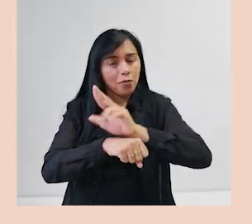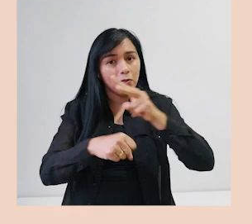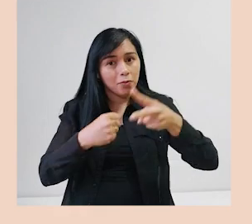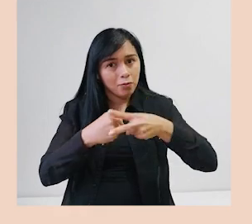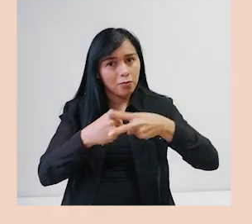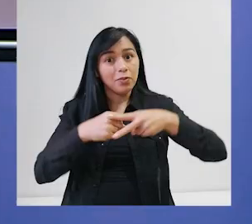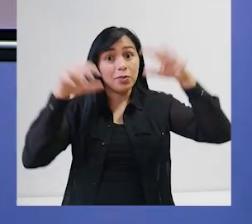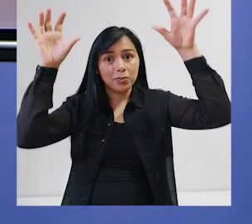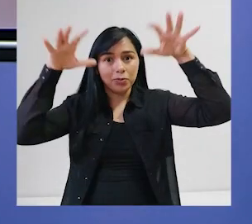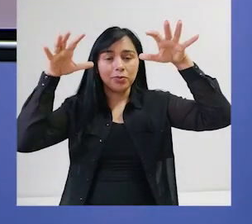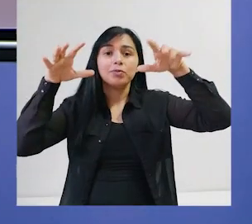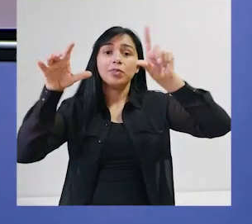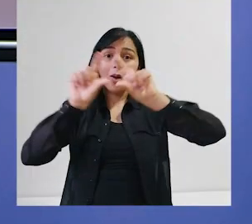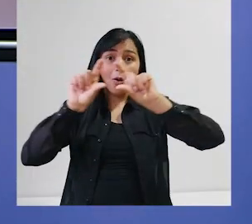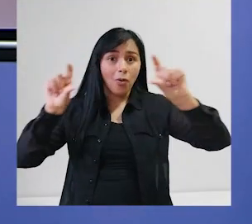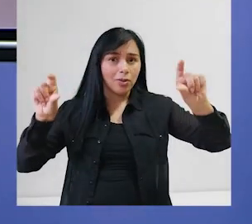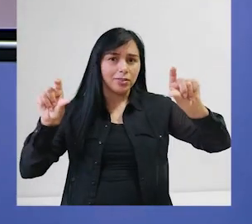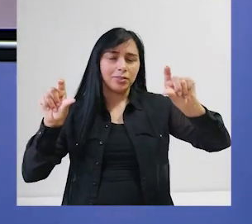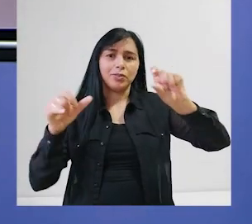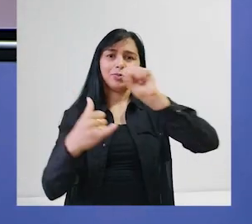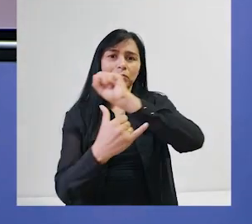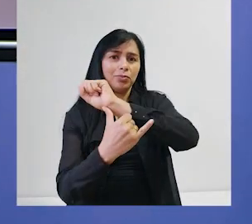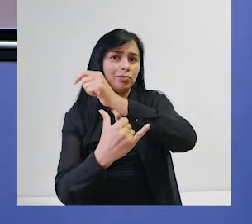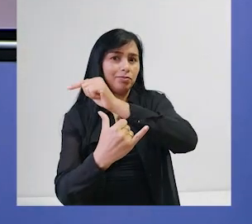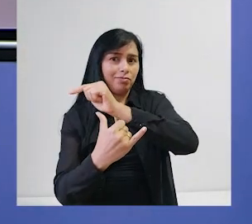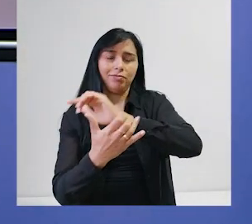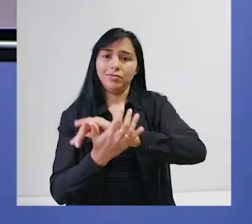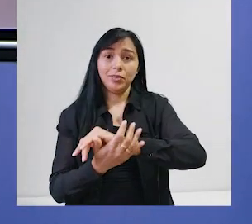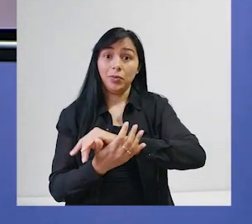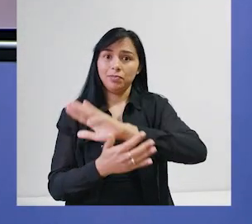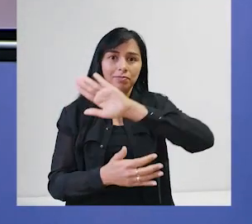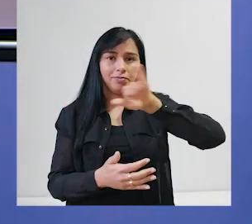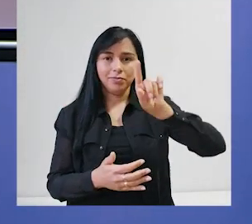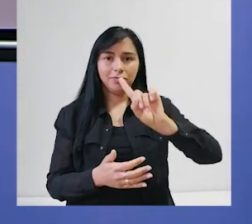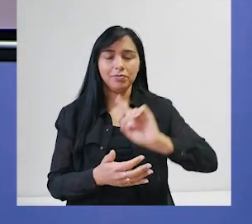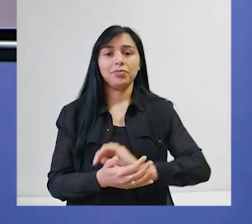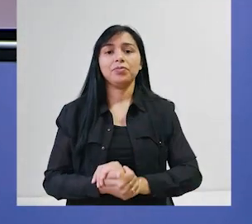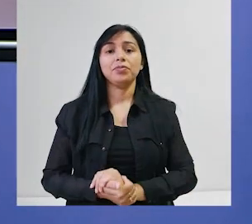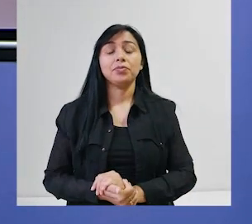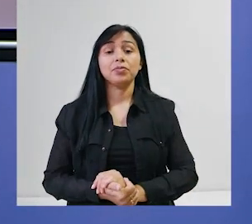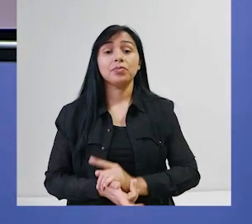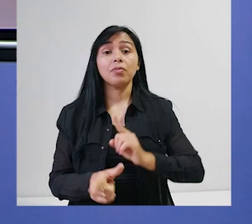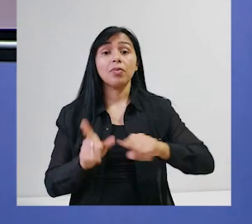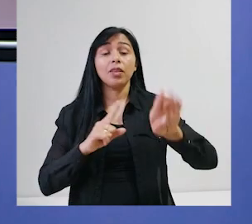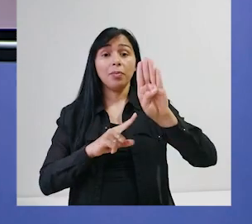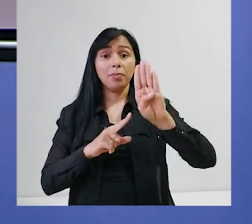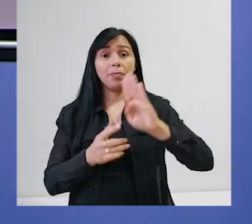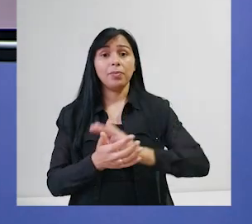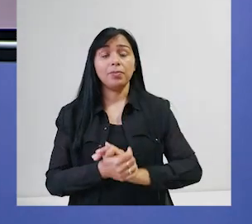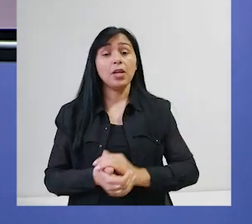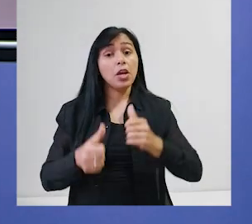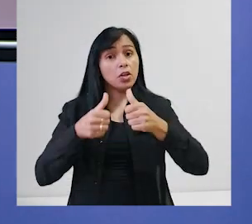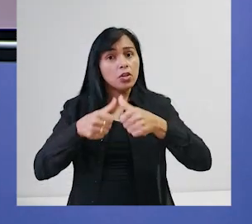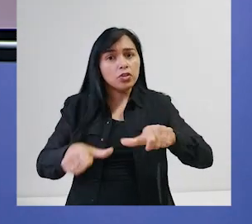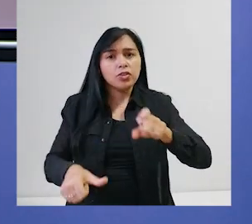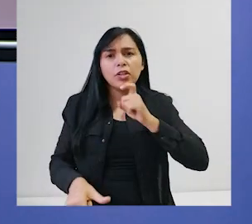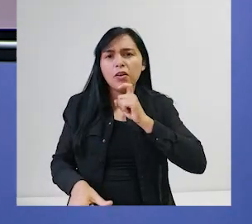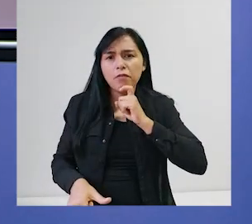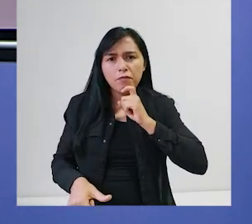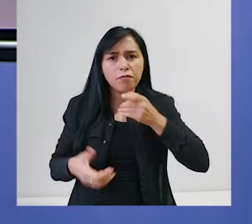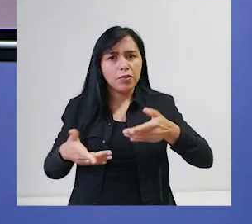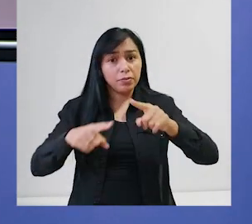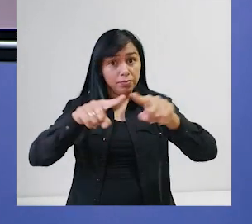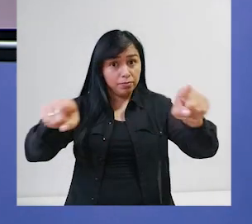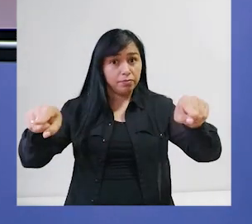oração sem sujeito não essa aqui está frio nesta sala neste caso temos o verbo estar indicando